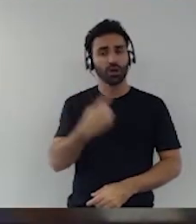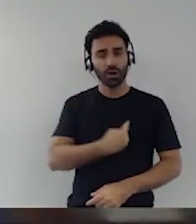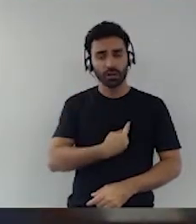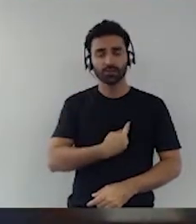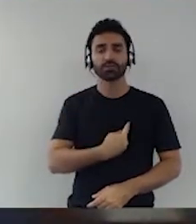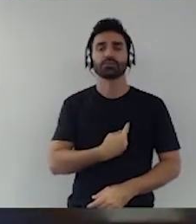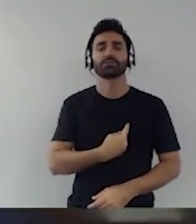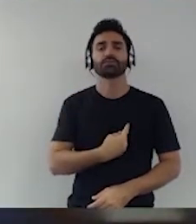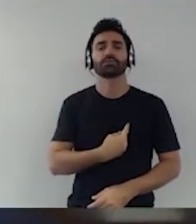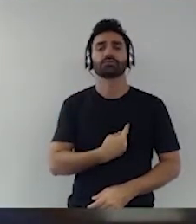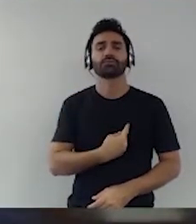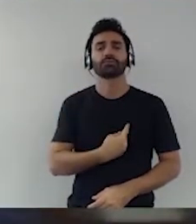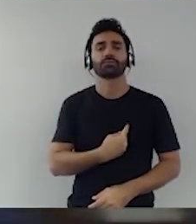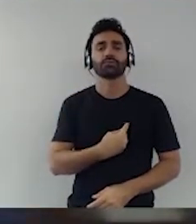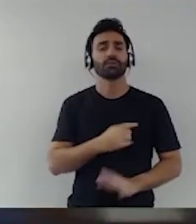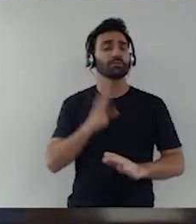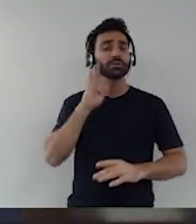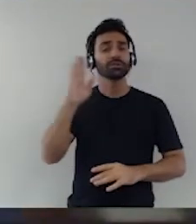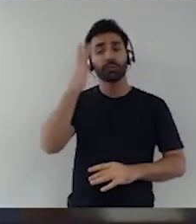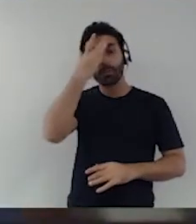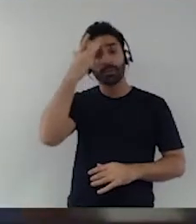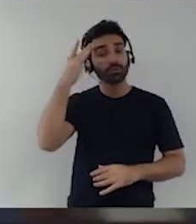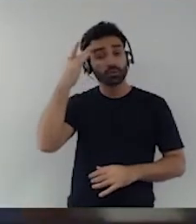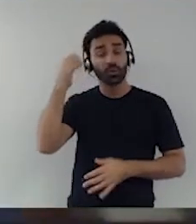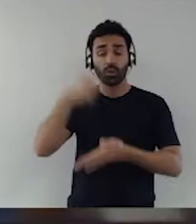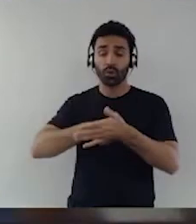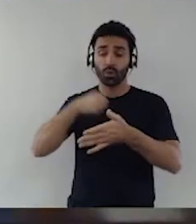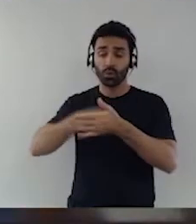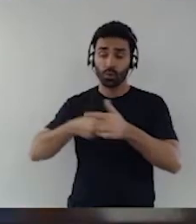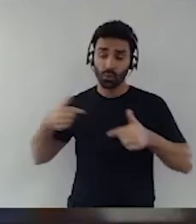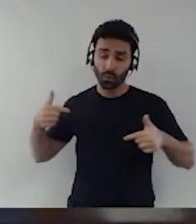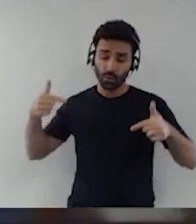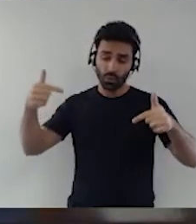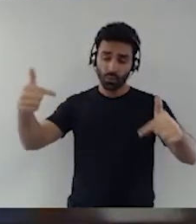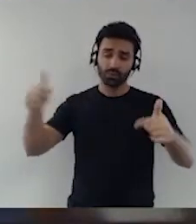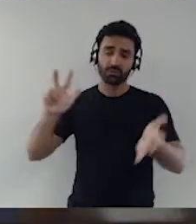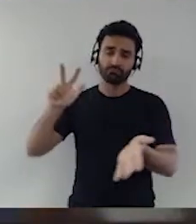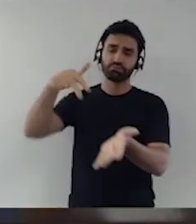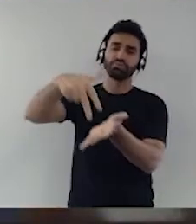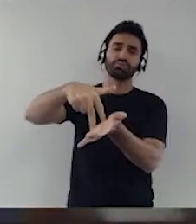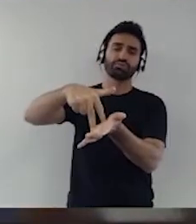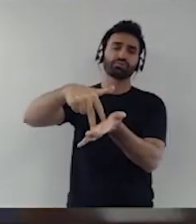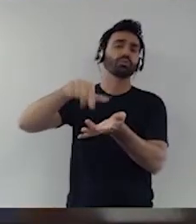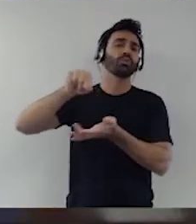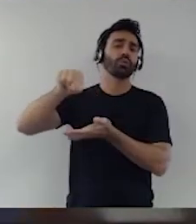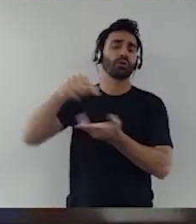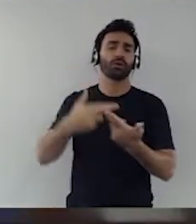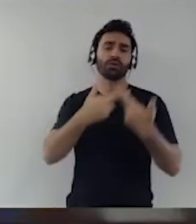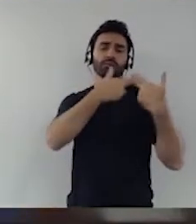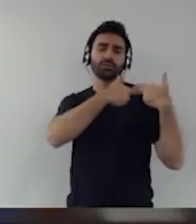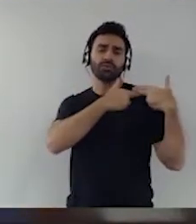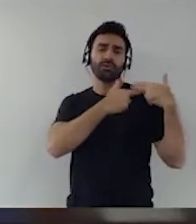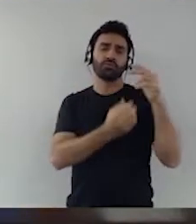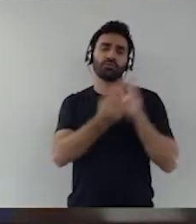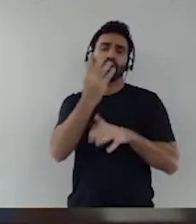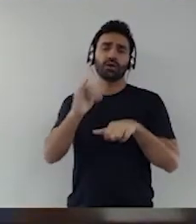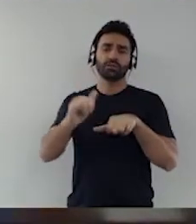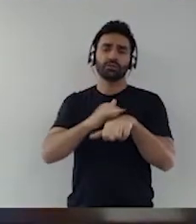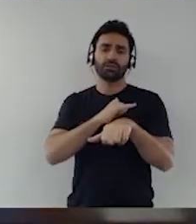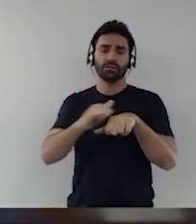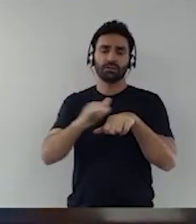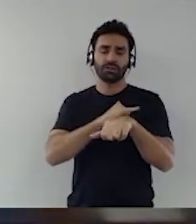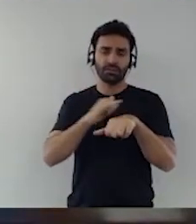aqueles que estão na militância, estão no protagonismo da construção das estratégias de defesa de